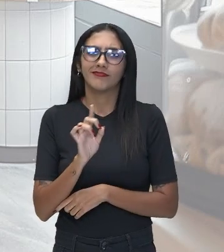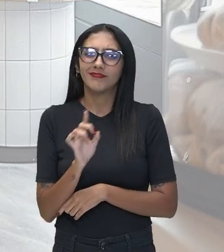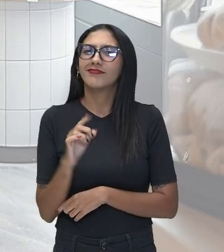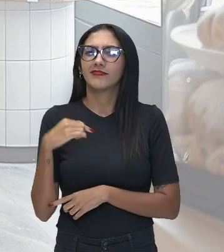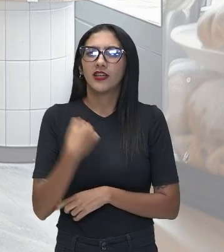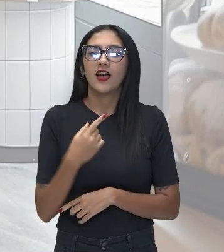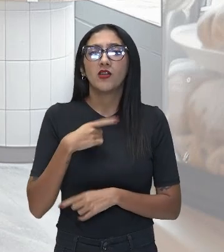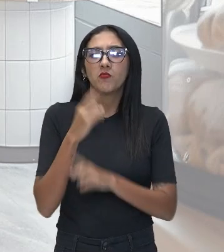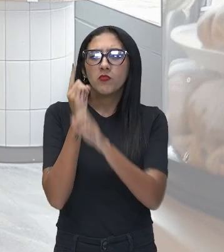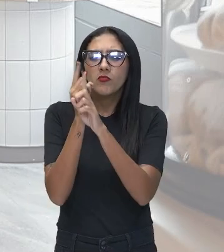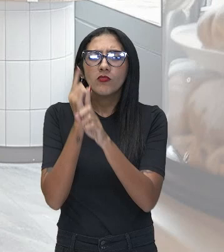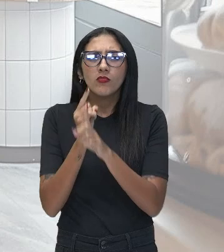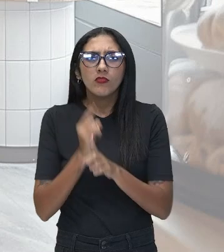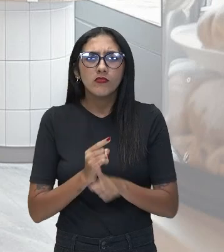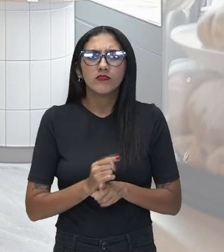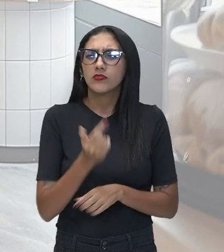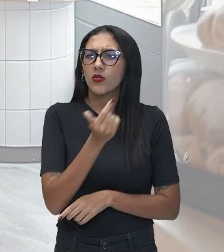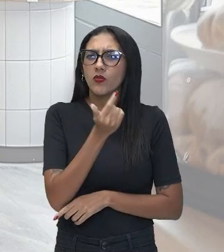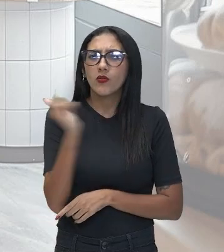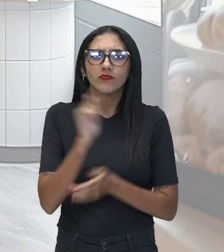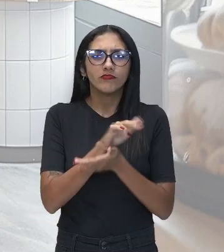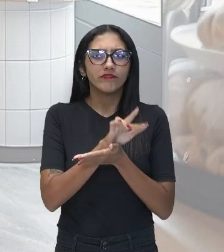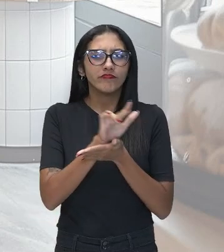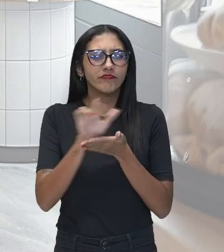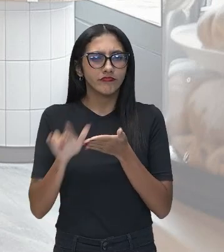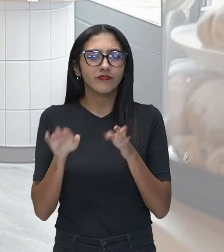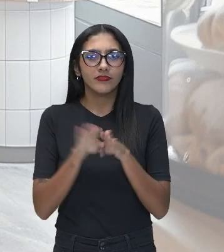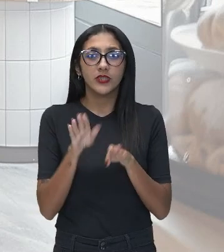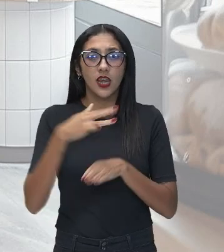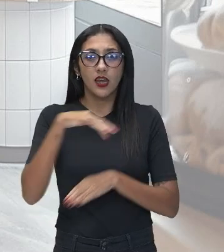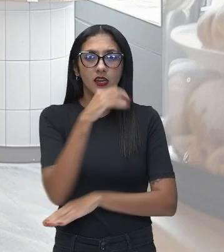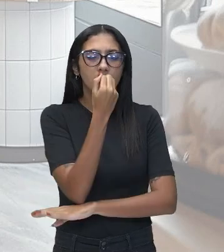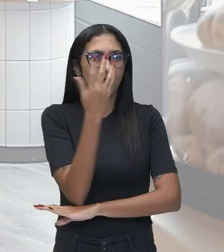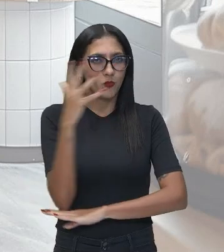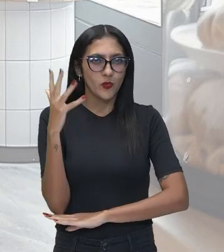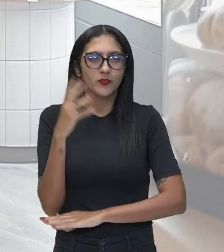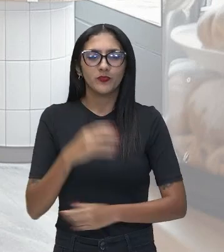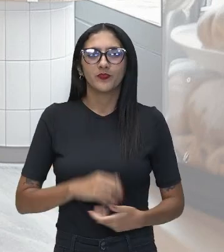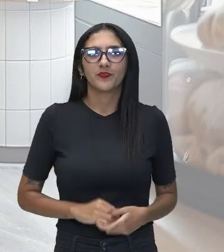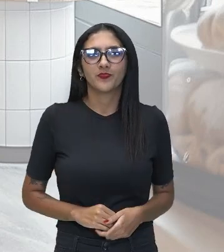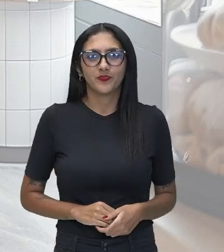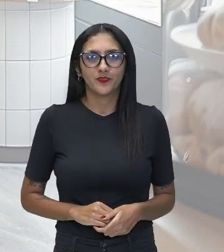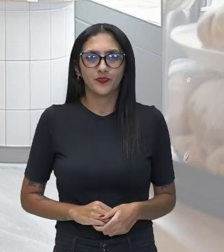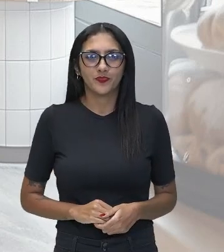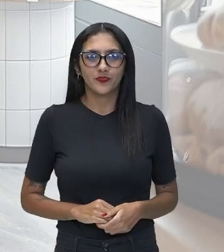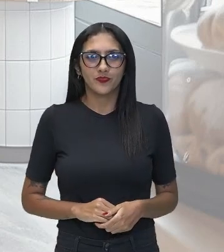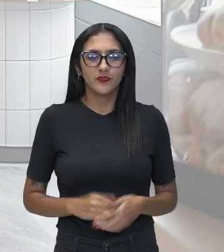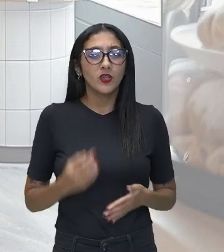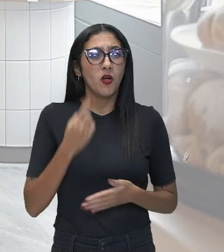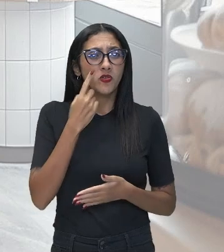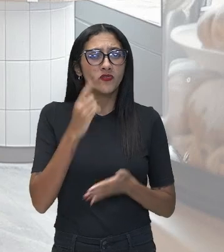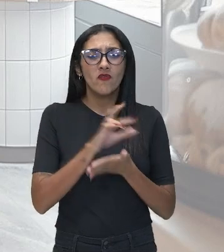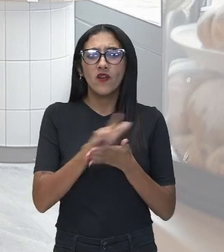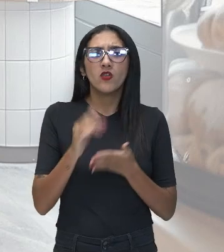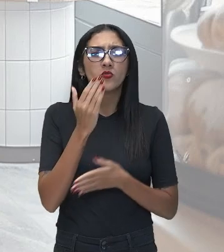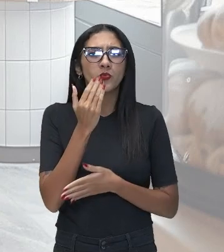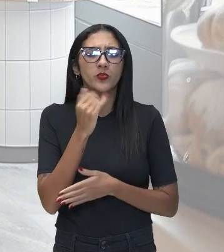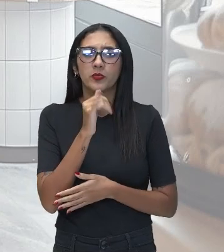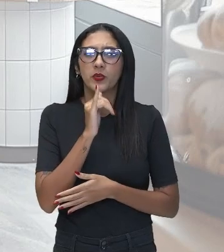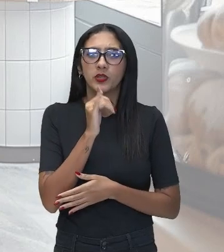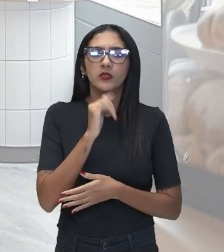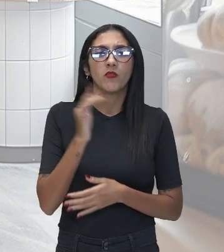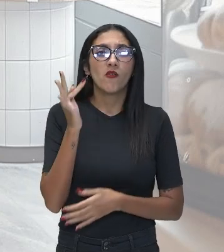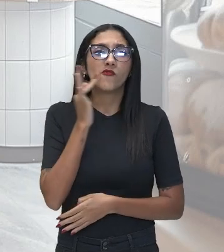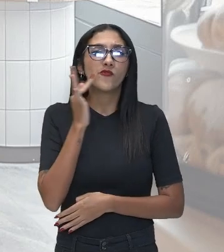gente encontra carboidratos também na natureza. Então, encontramos em inúmeros alimentos como